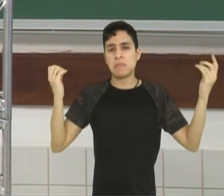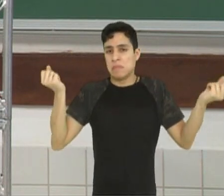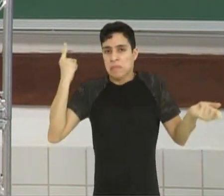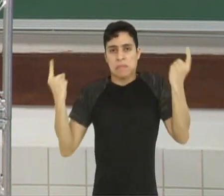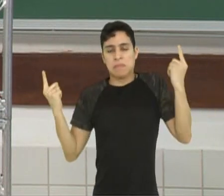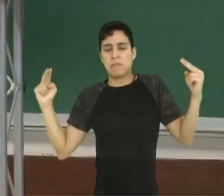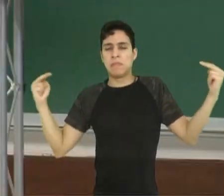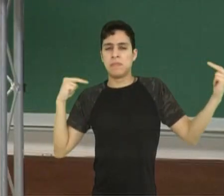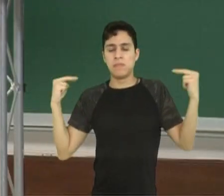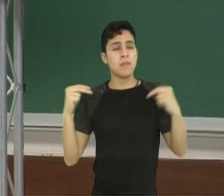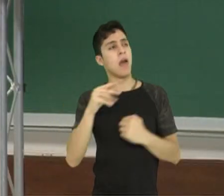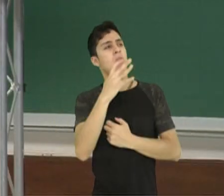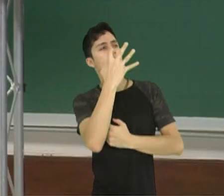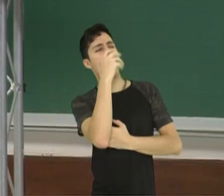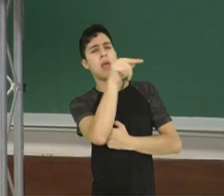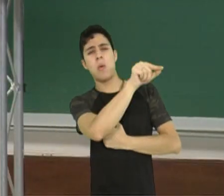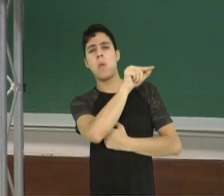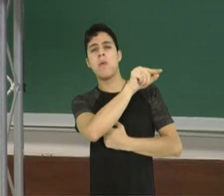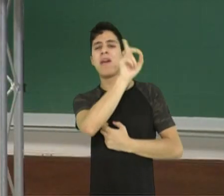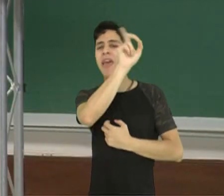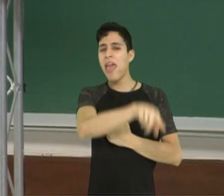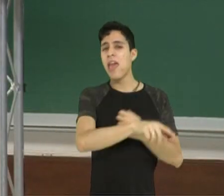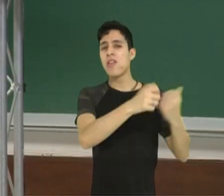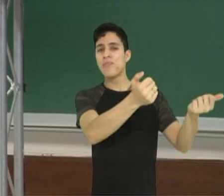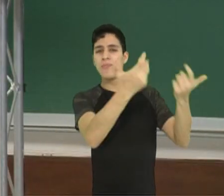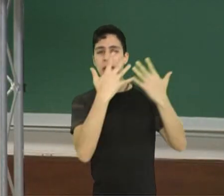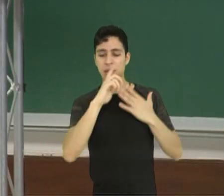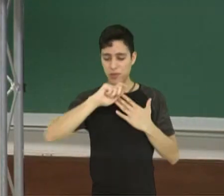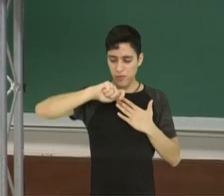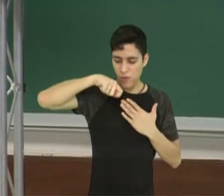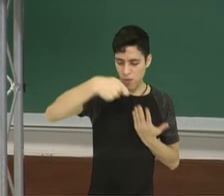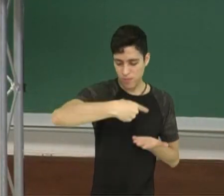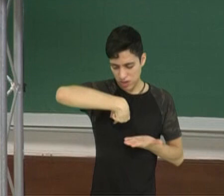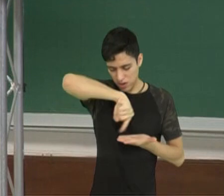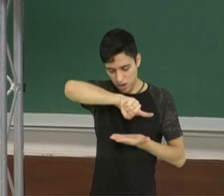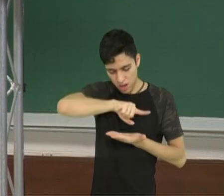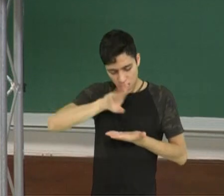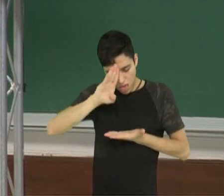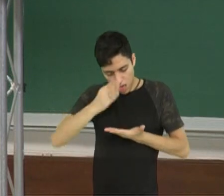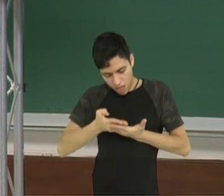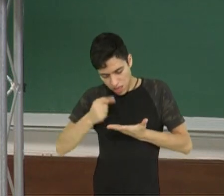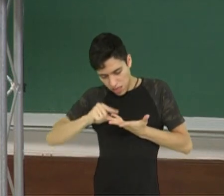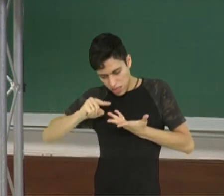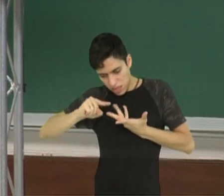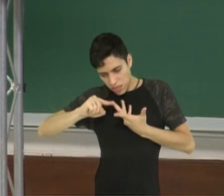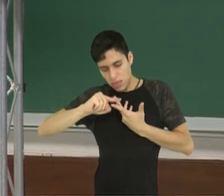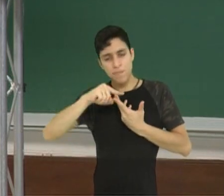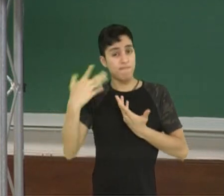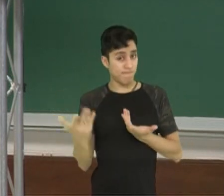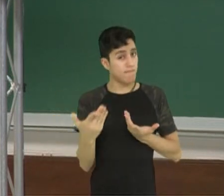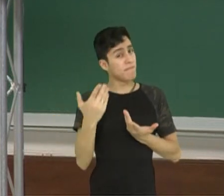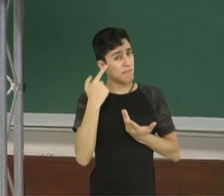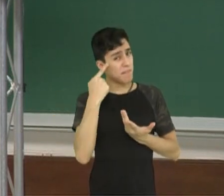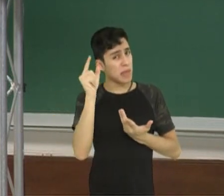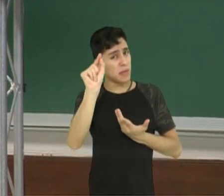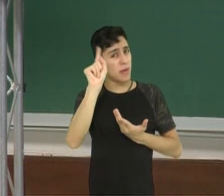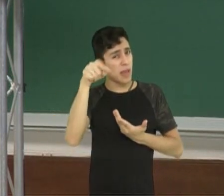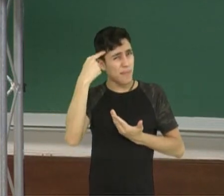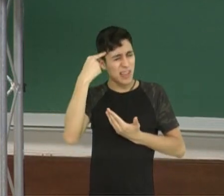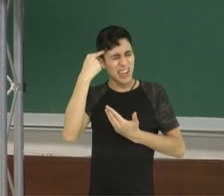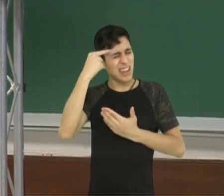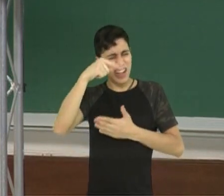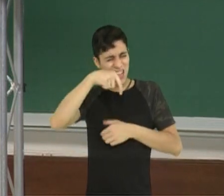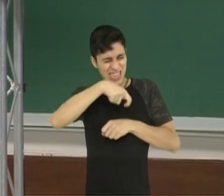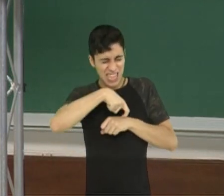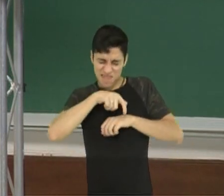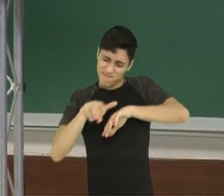quê? Para falar sobre, né, os nossos valores, o que é importante, né? Se nós não devemos parar, pensar, olhar